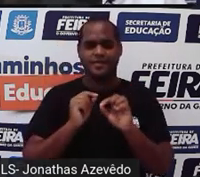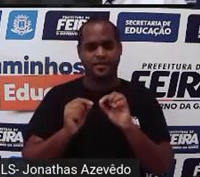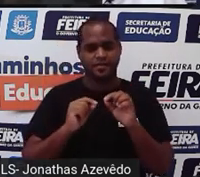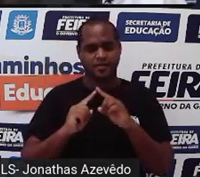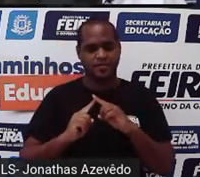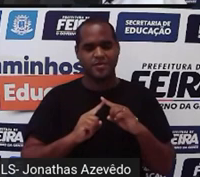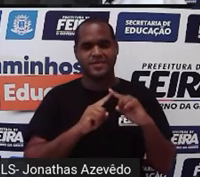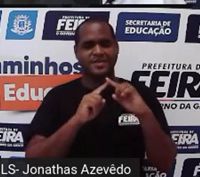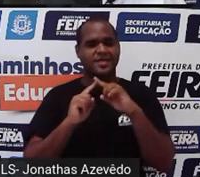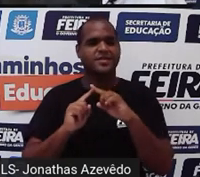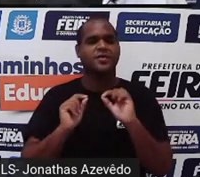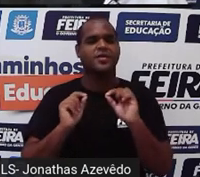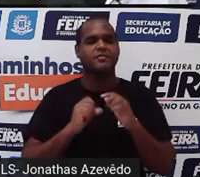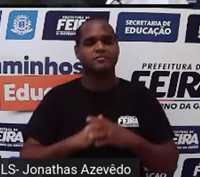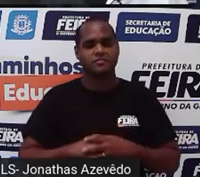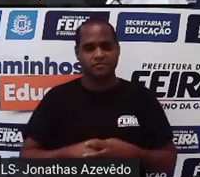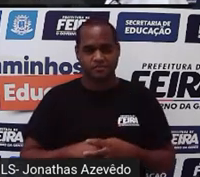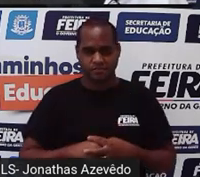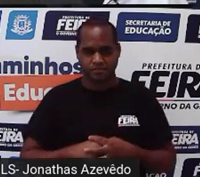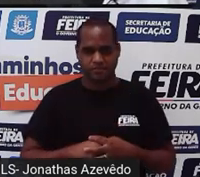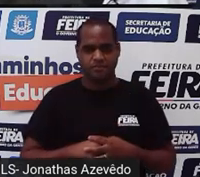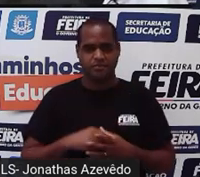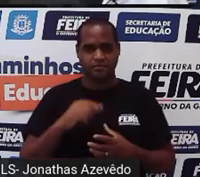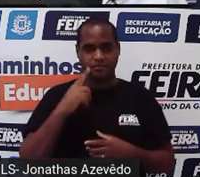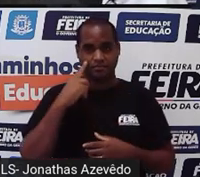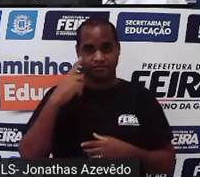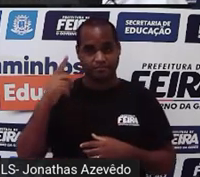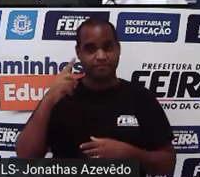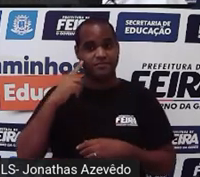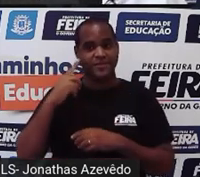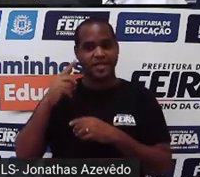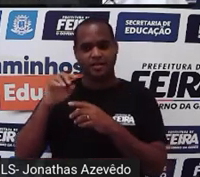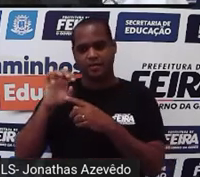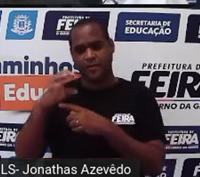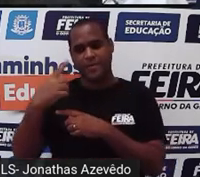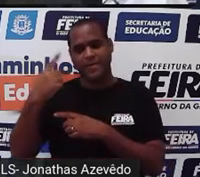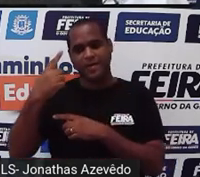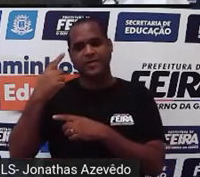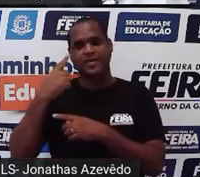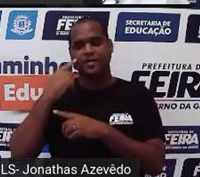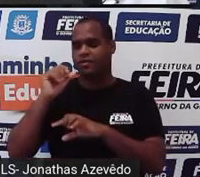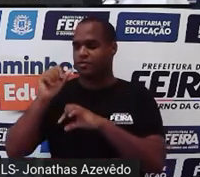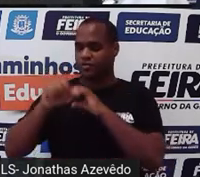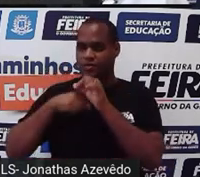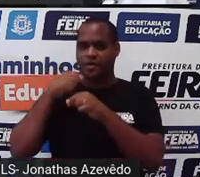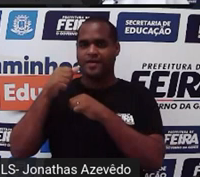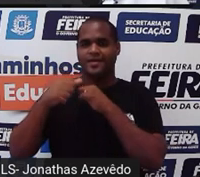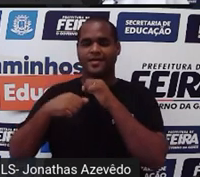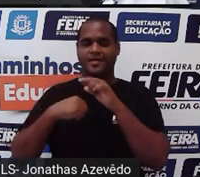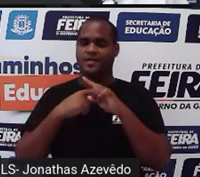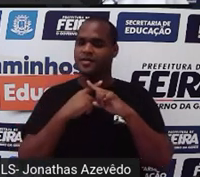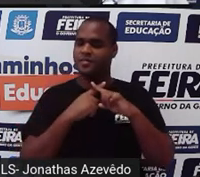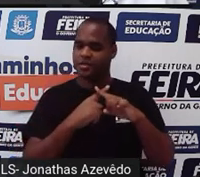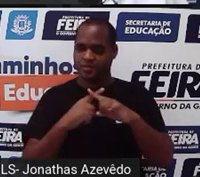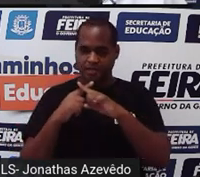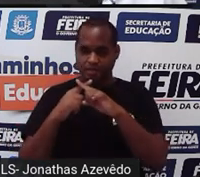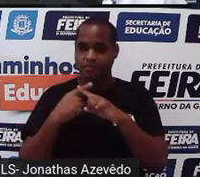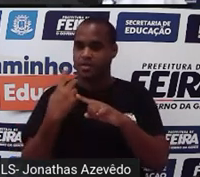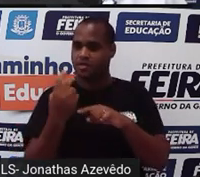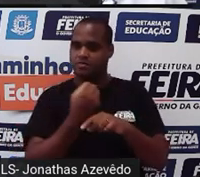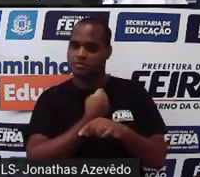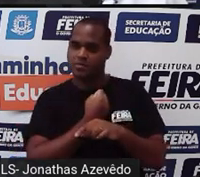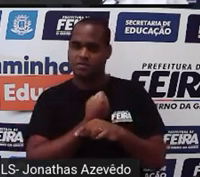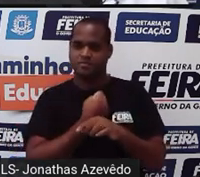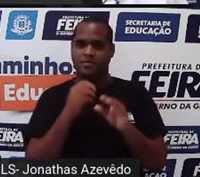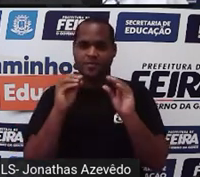multiplicidade e a gente pega uma das equações faz uma multiplicação por um